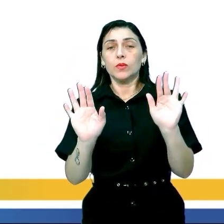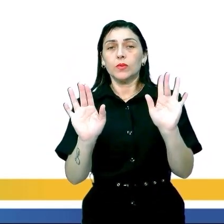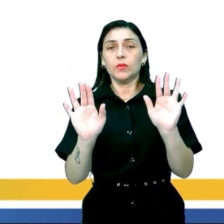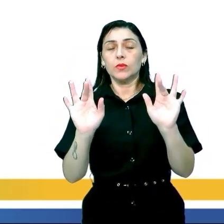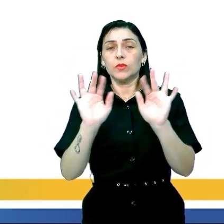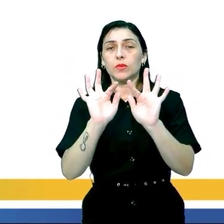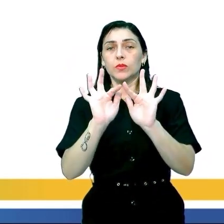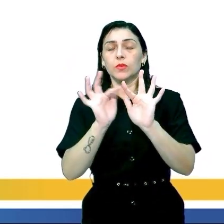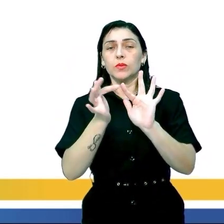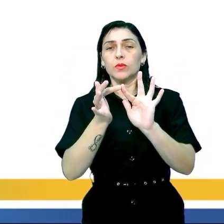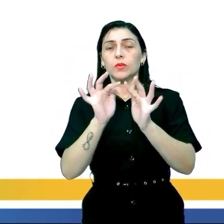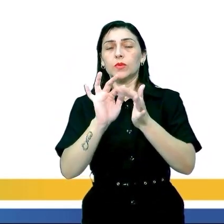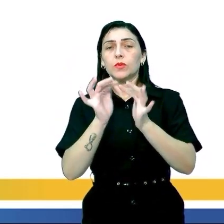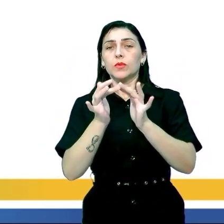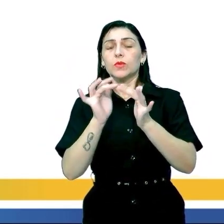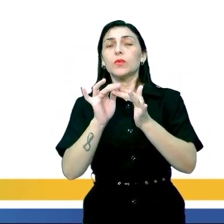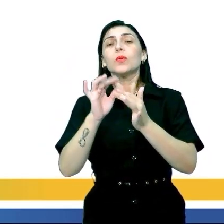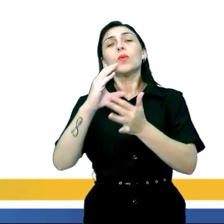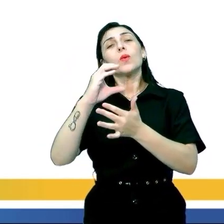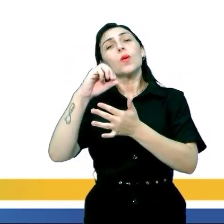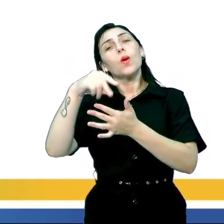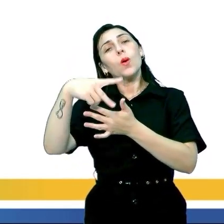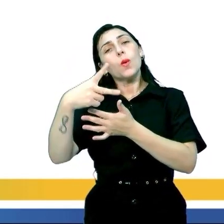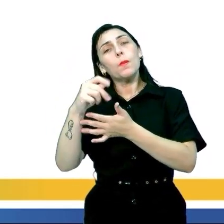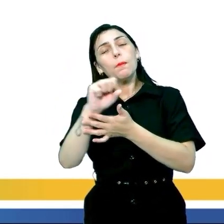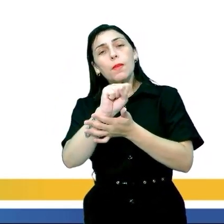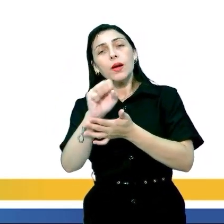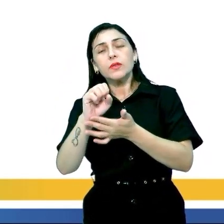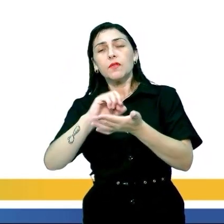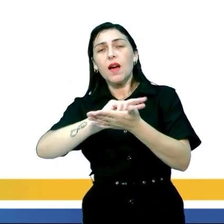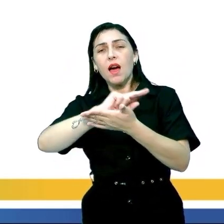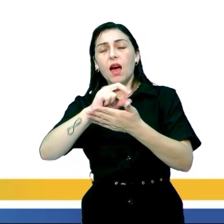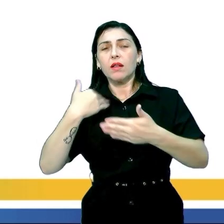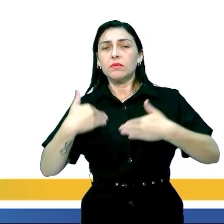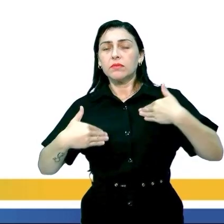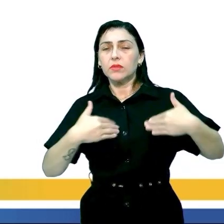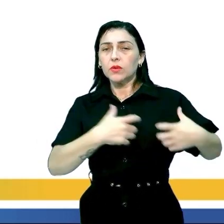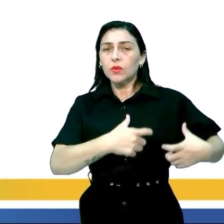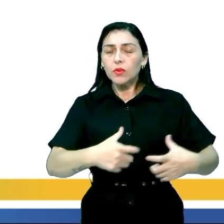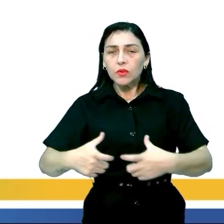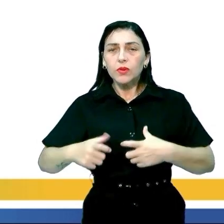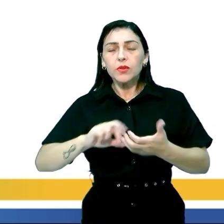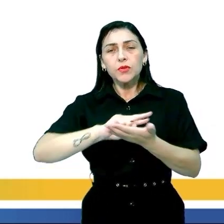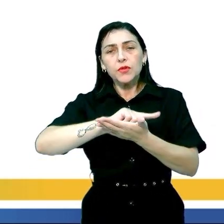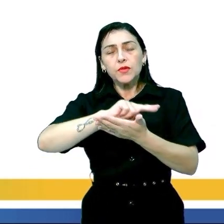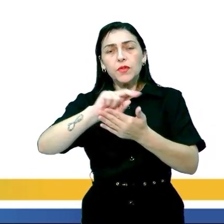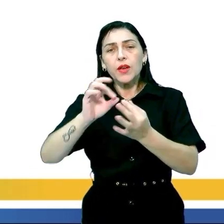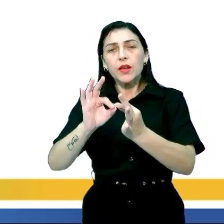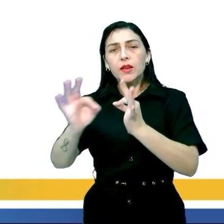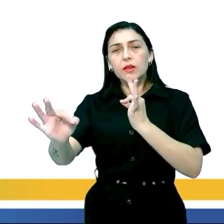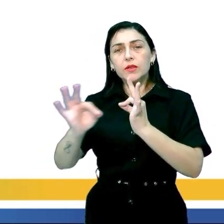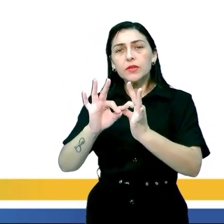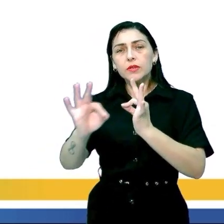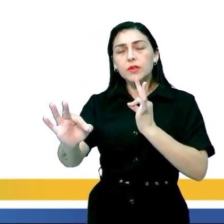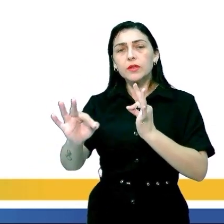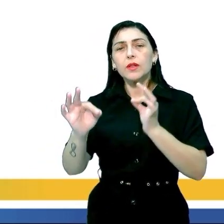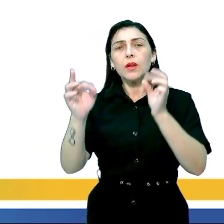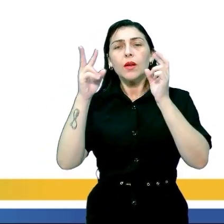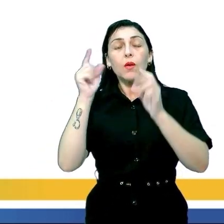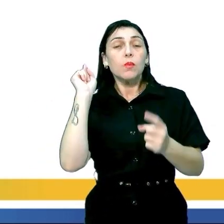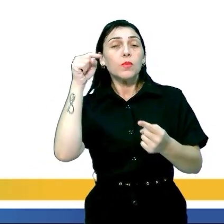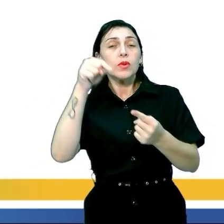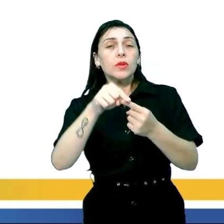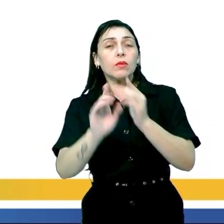2 pontas de um compasso em diversas partes do corpo e em diferentes distâncias, visando